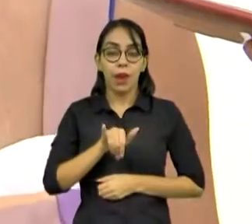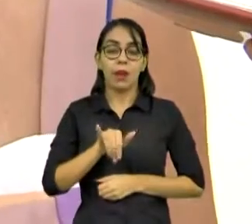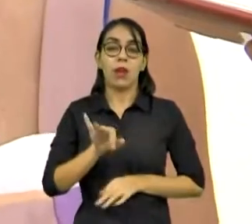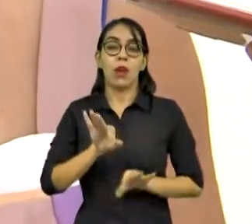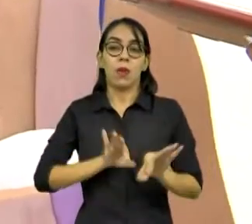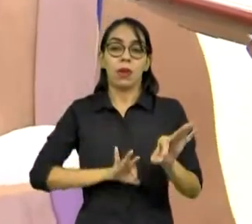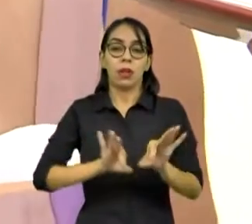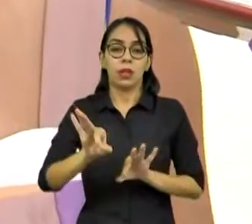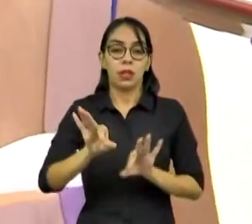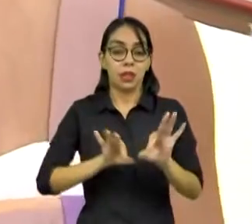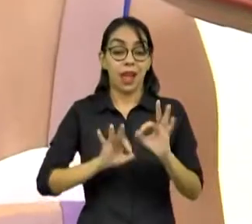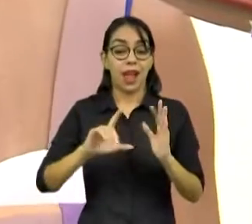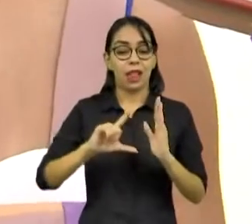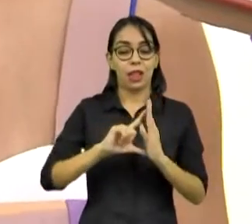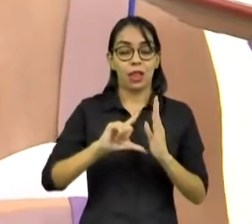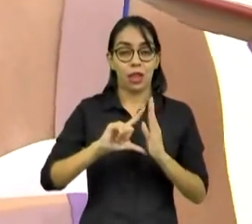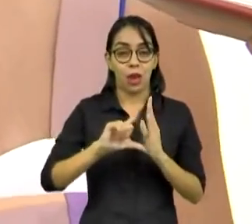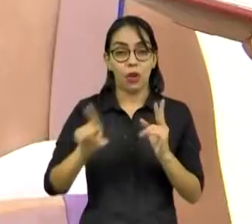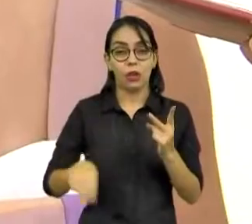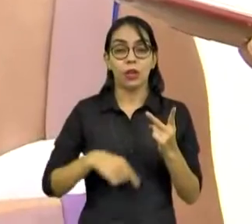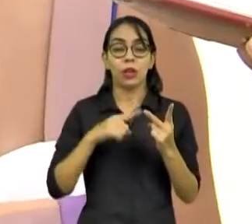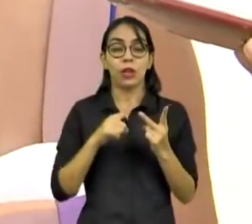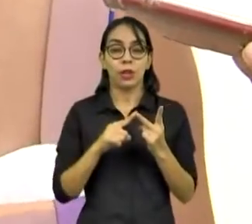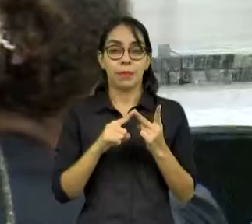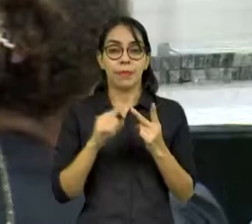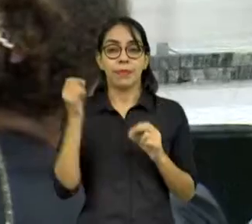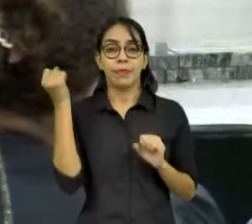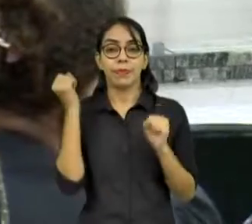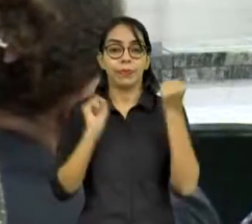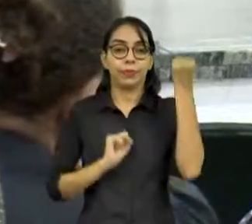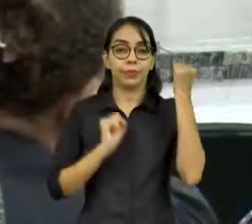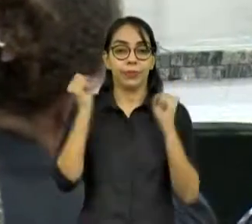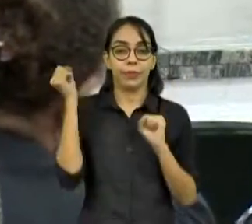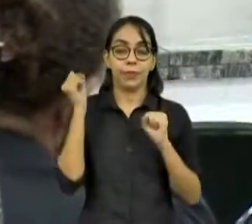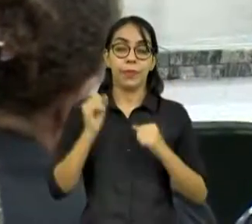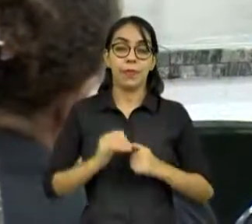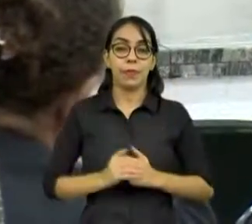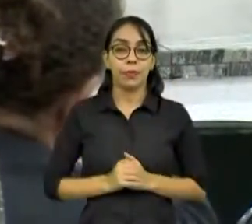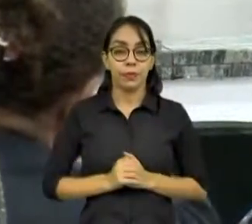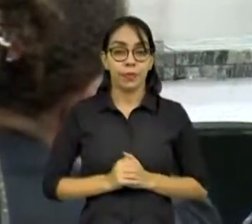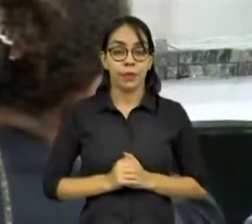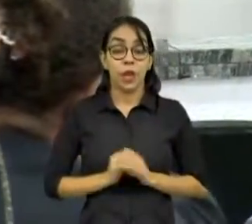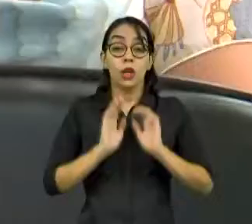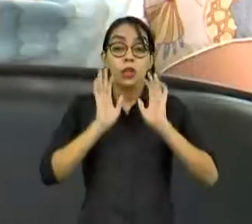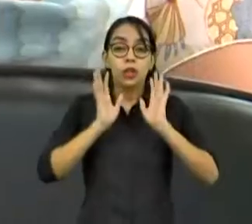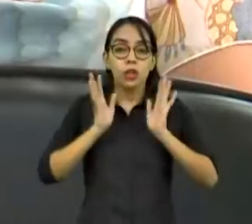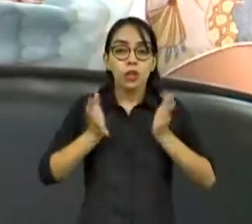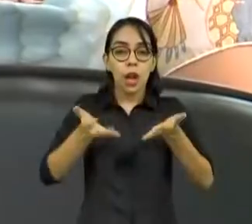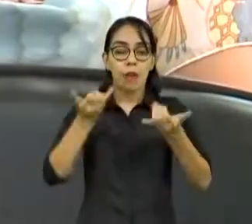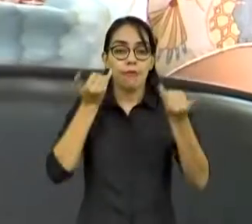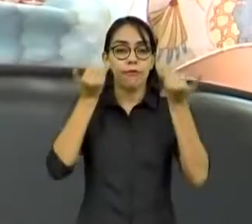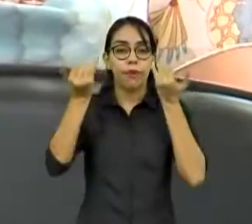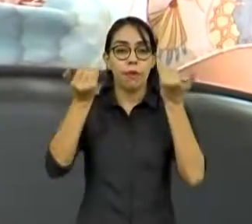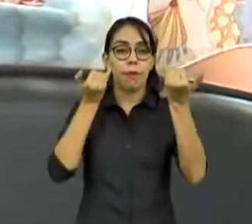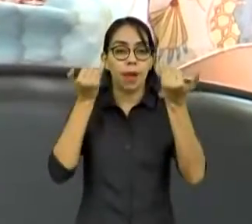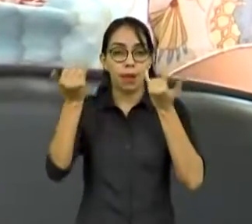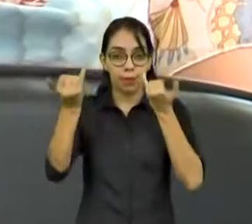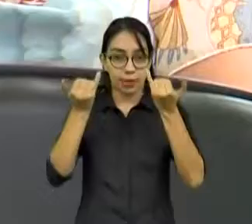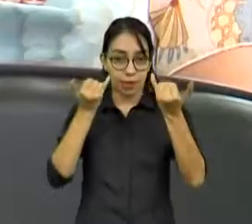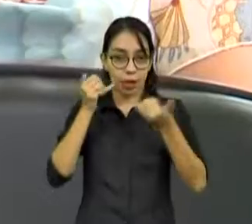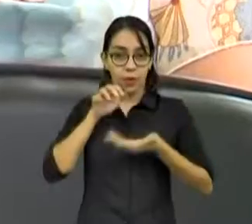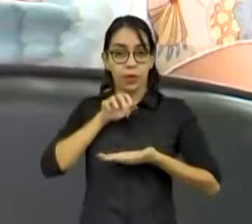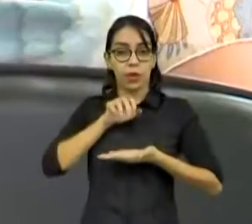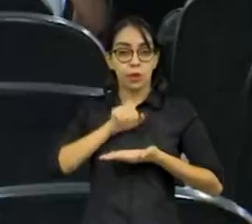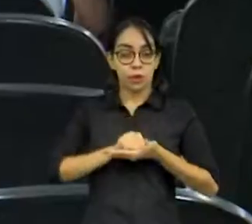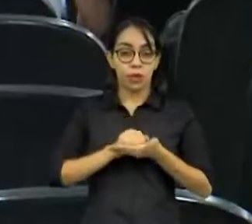indústria, como eu já falei, finalizado o setor produtivo do estado do Ceará. O fruto das escutas do Move Ceará está disponibilizado no site